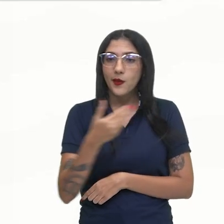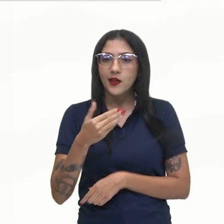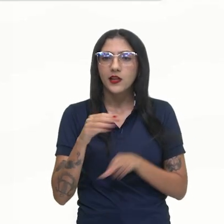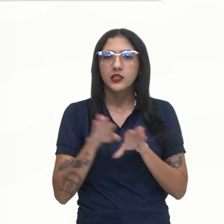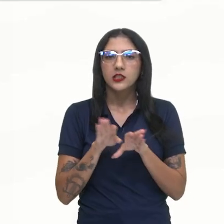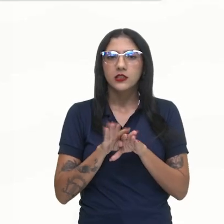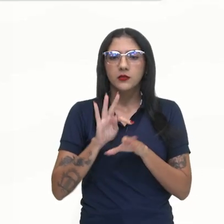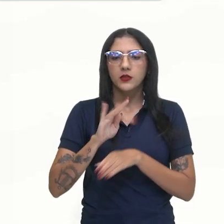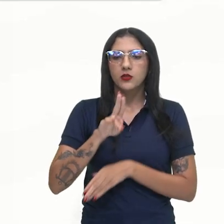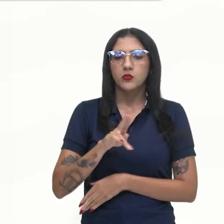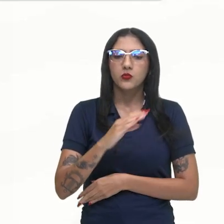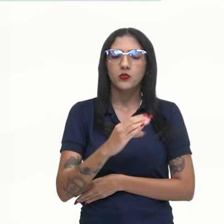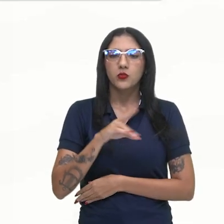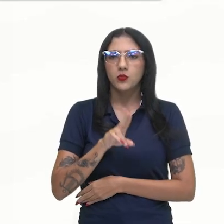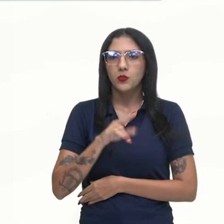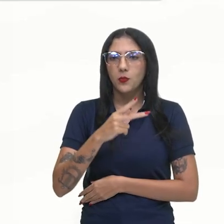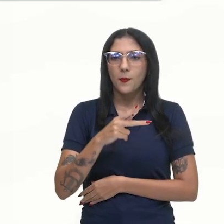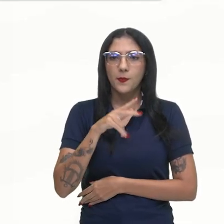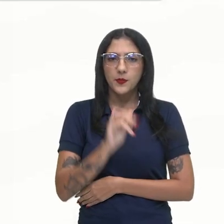Continuando, vamos para um próximo